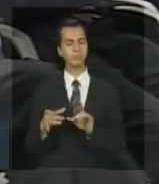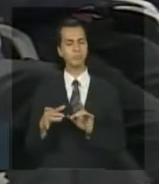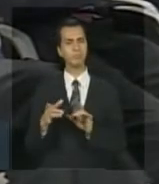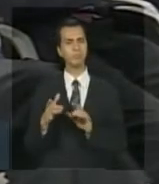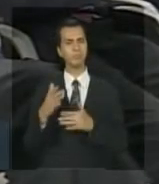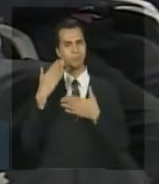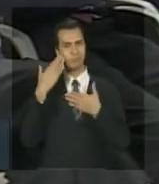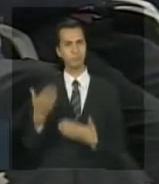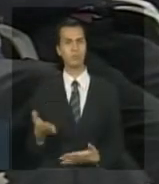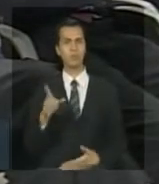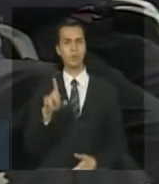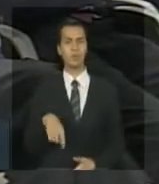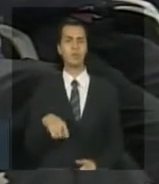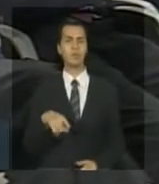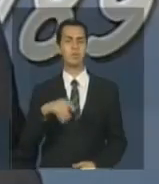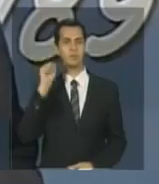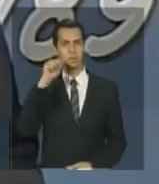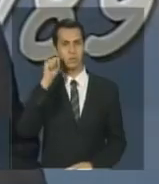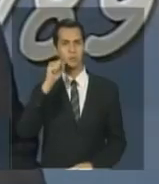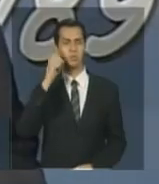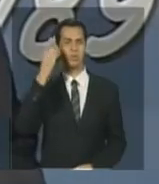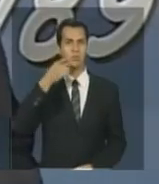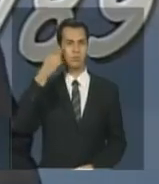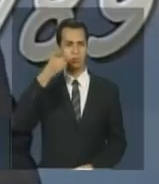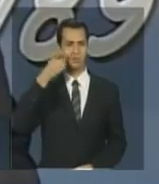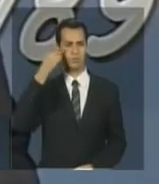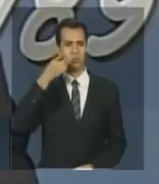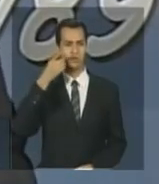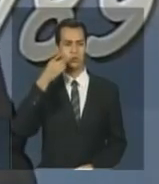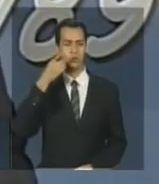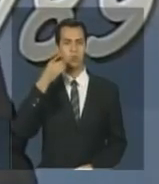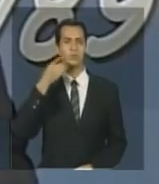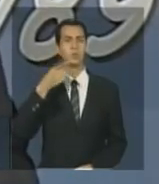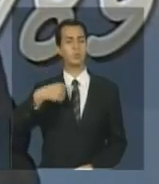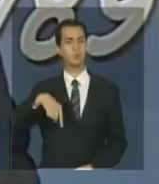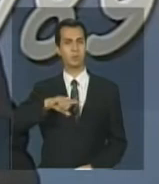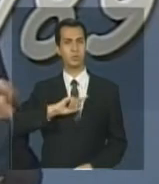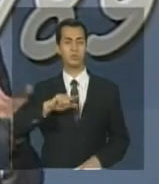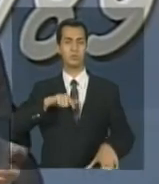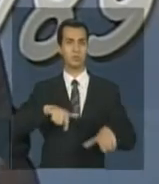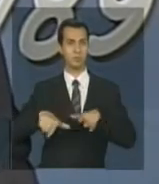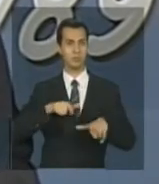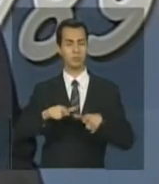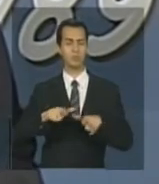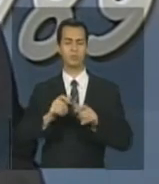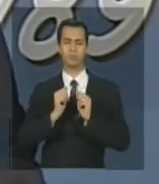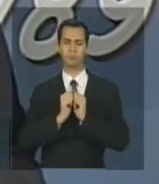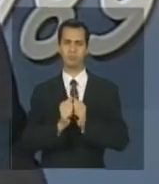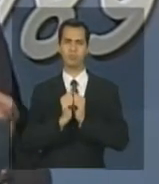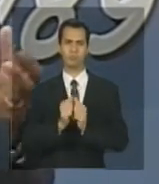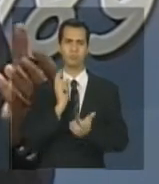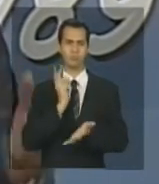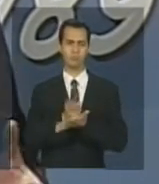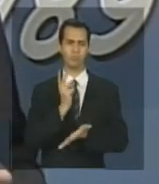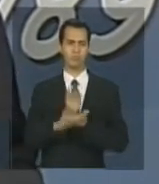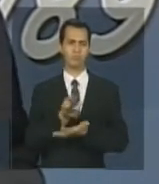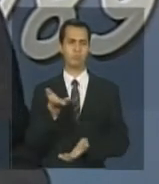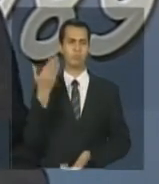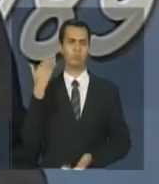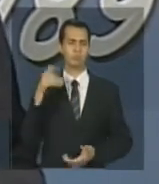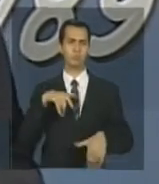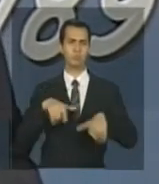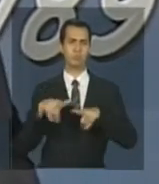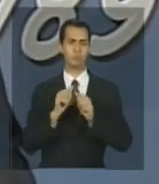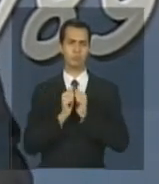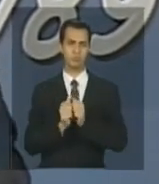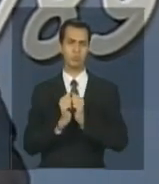dos representantes do congresso nacional com quem trabalhamos próximos fomos parceiros